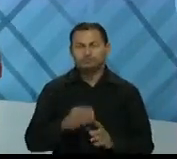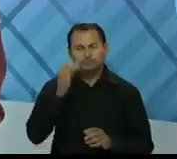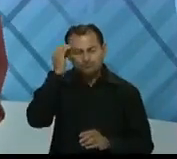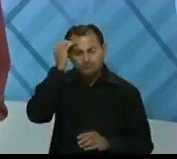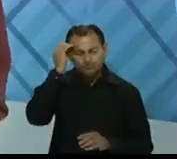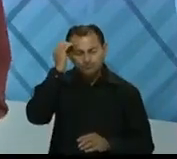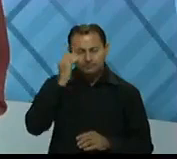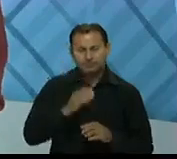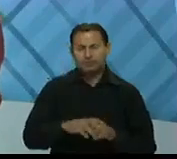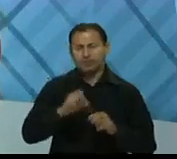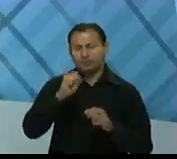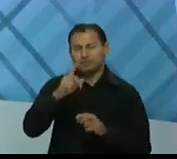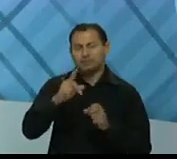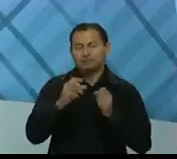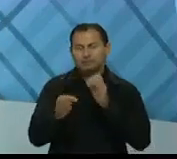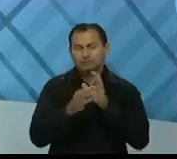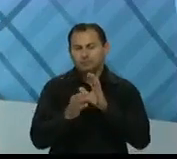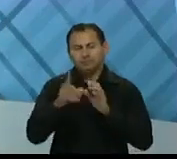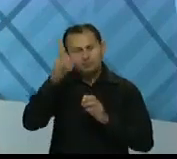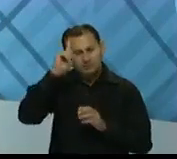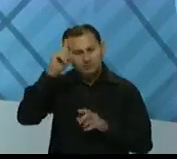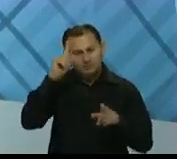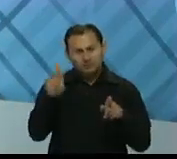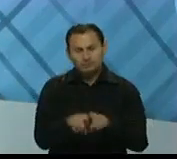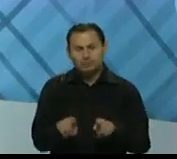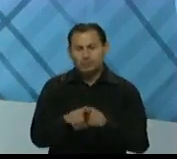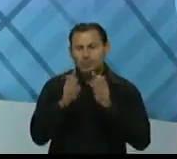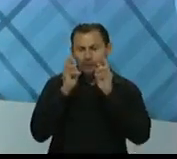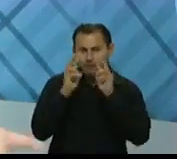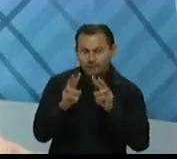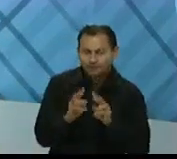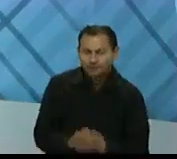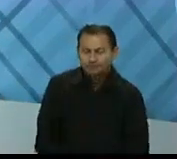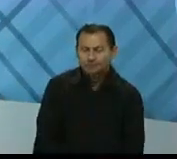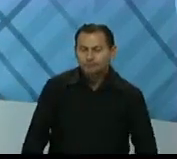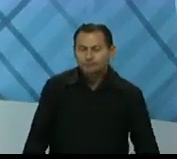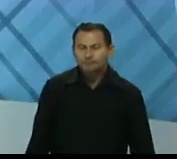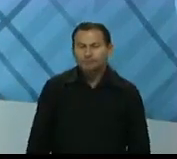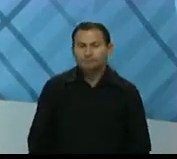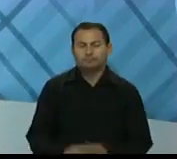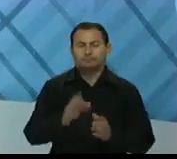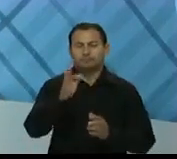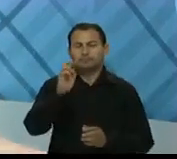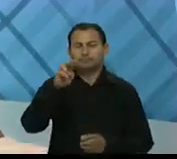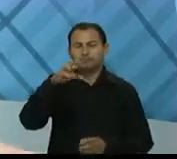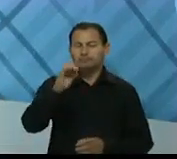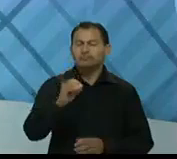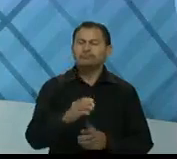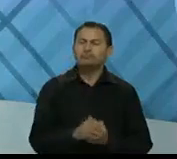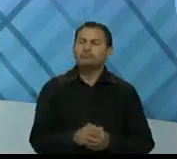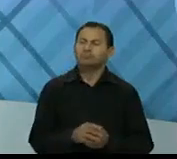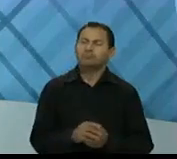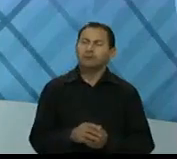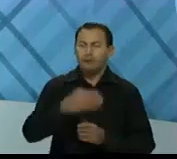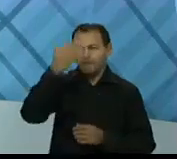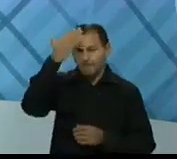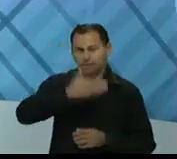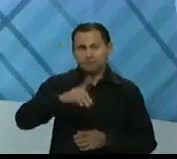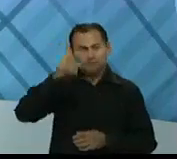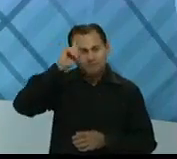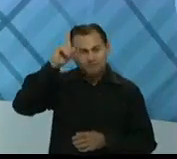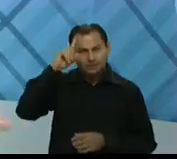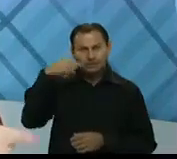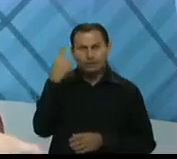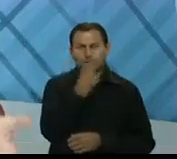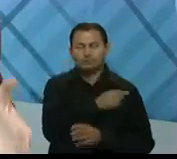imaginando essas situações que podem surgir no nosso dia a dia também, visto que as funções, elas estão presentes no nosso dia a